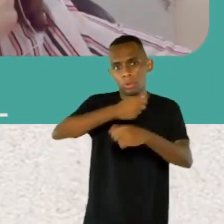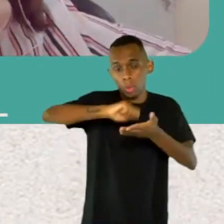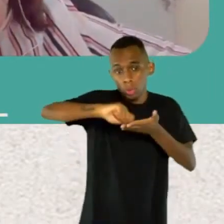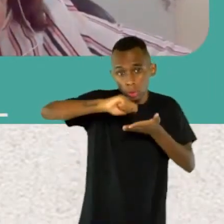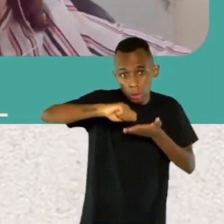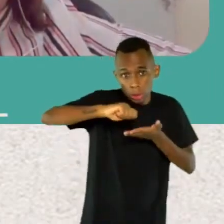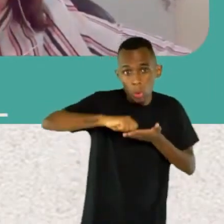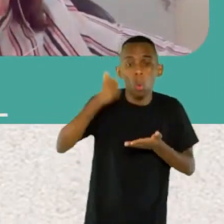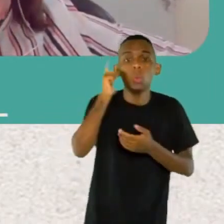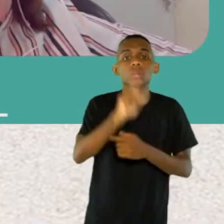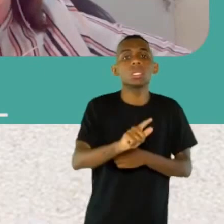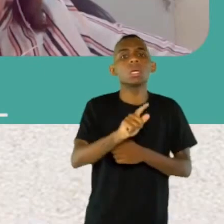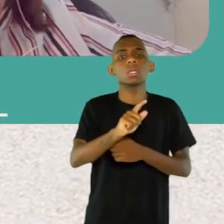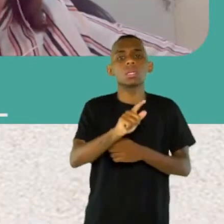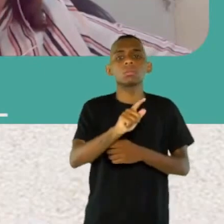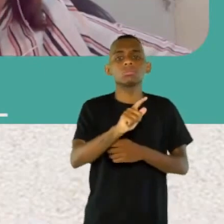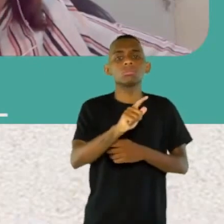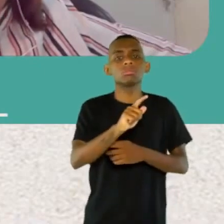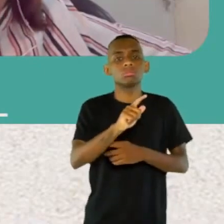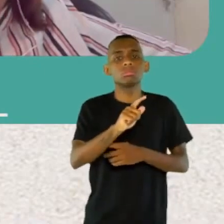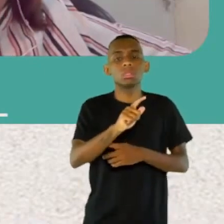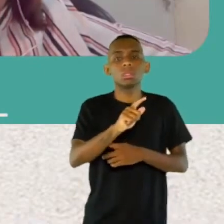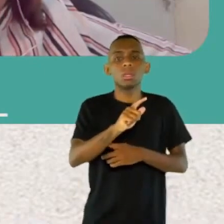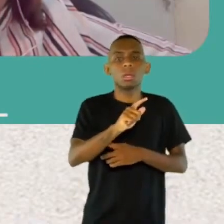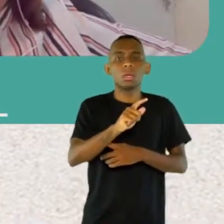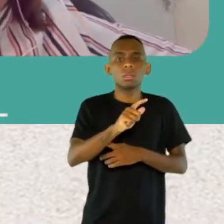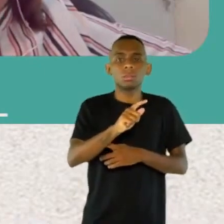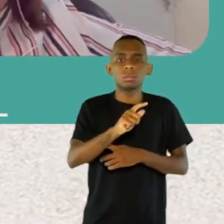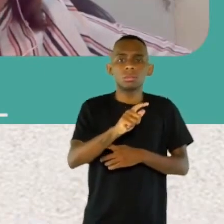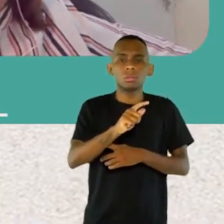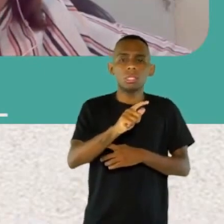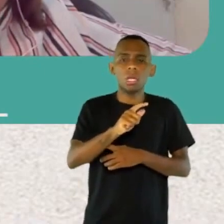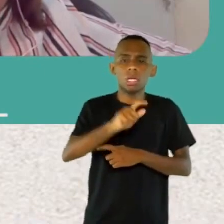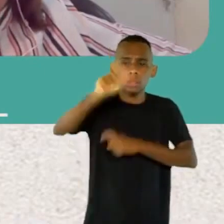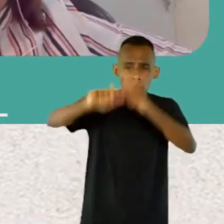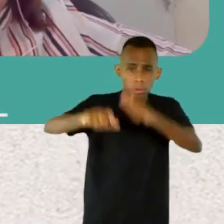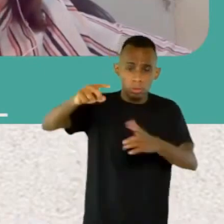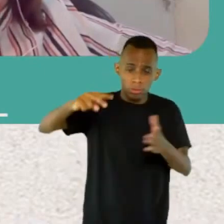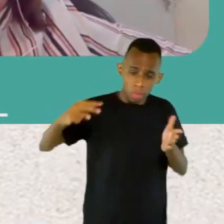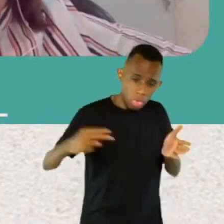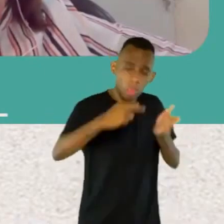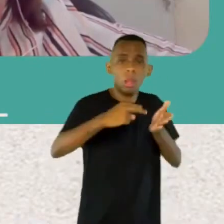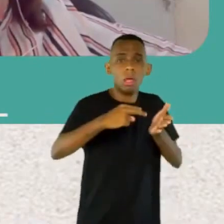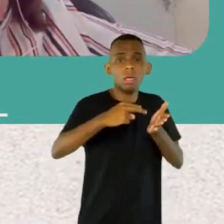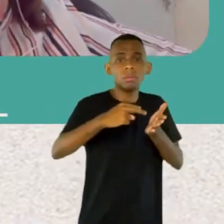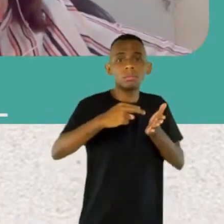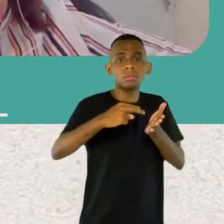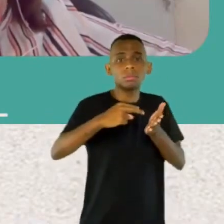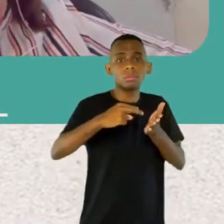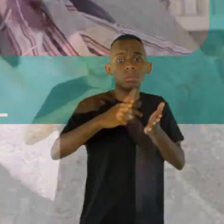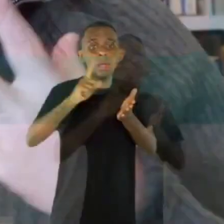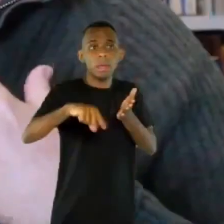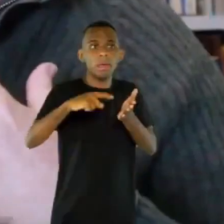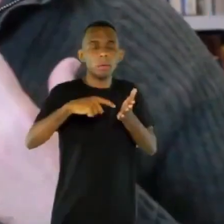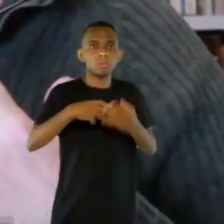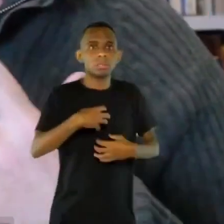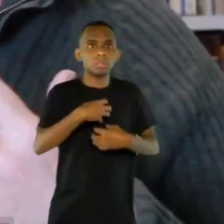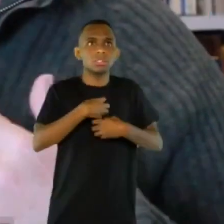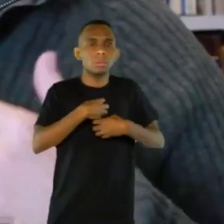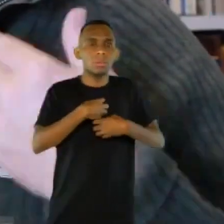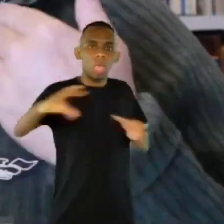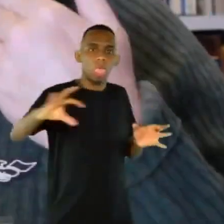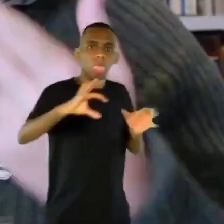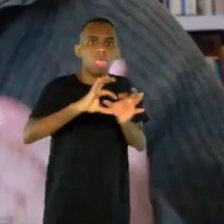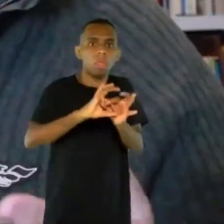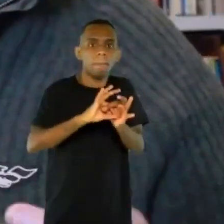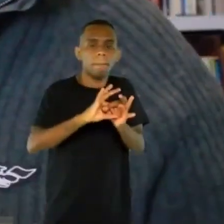consegue impor ao leitor, até com uma condição de pacto, né, entre leitor e